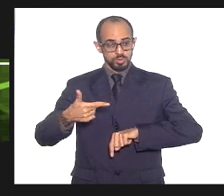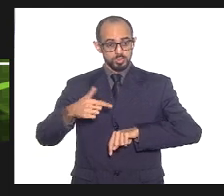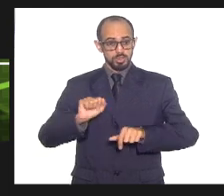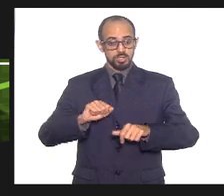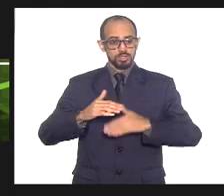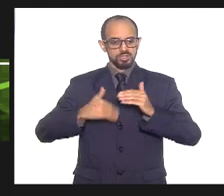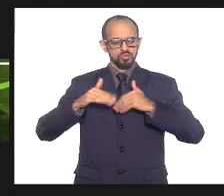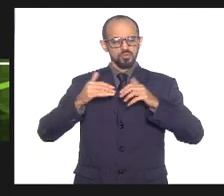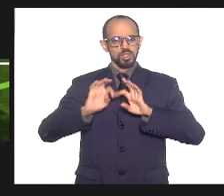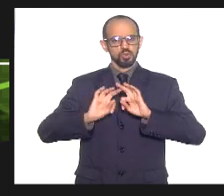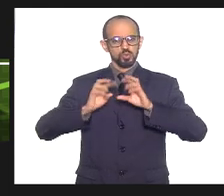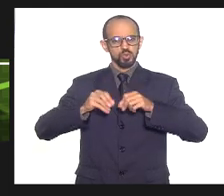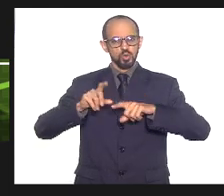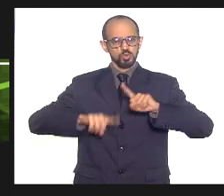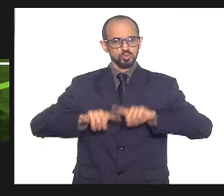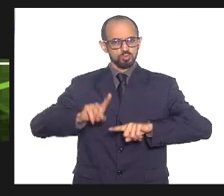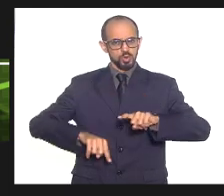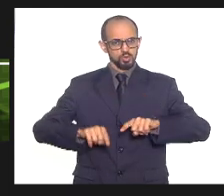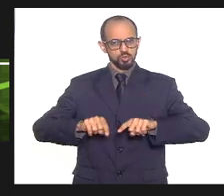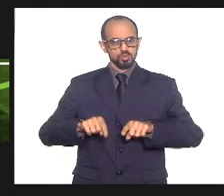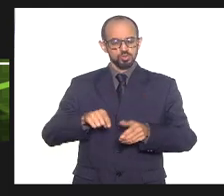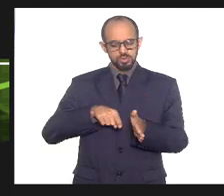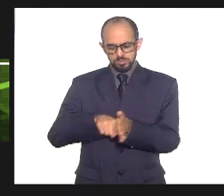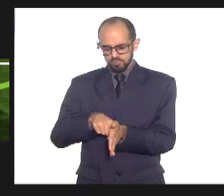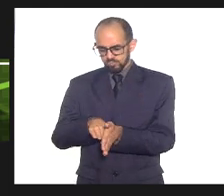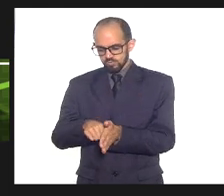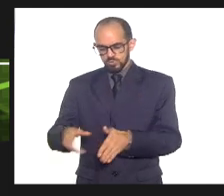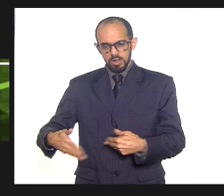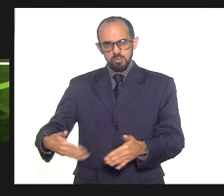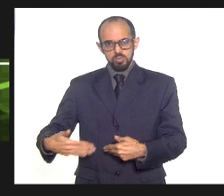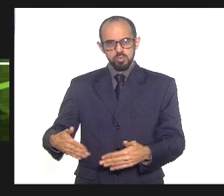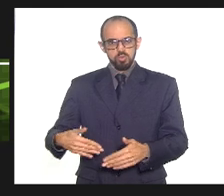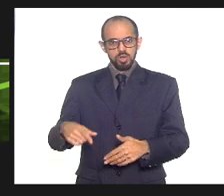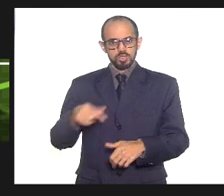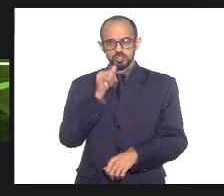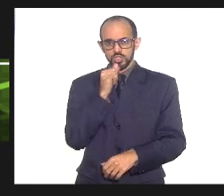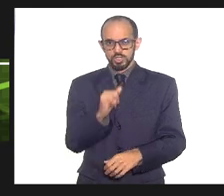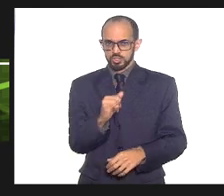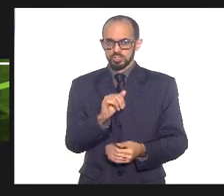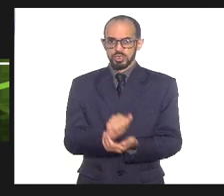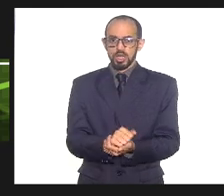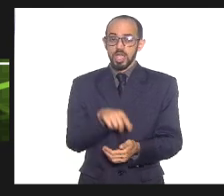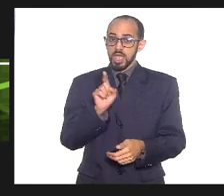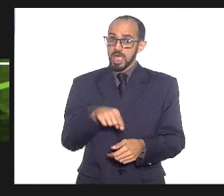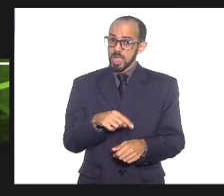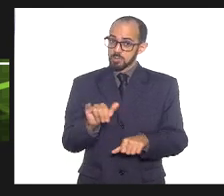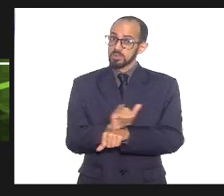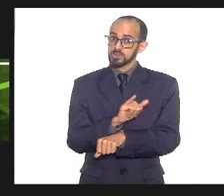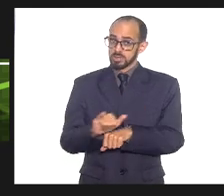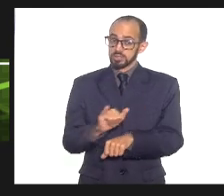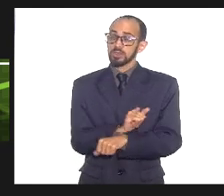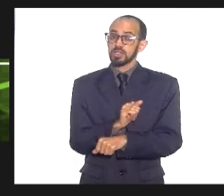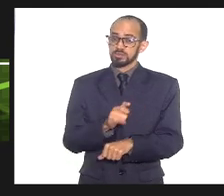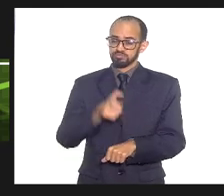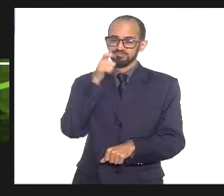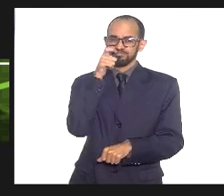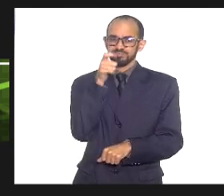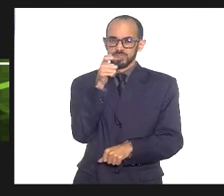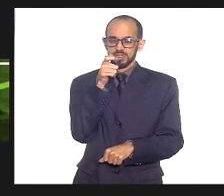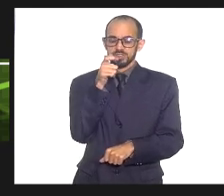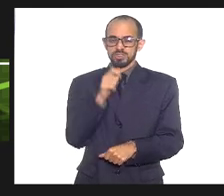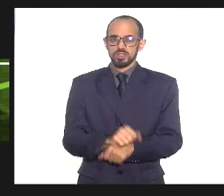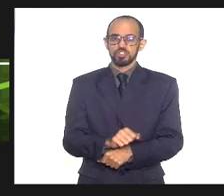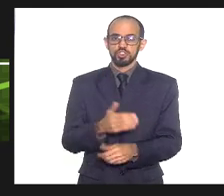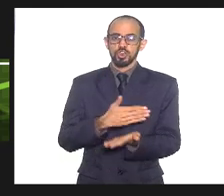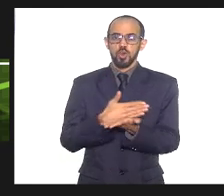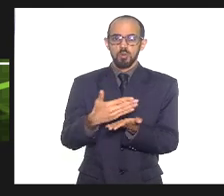valor, da exploração à geração de energia. É uma estratégia ambiciosa para o ano de 2030. Começa por entregar o